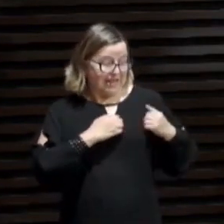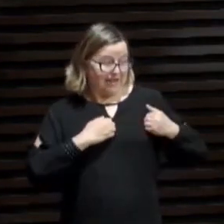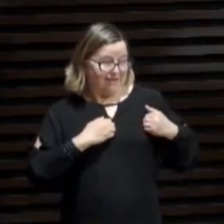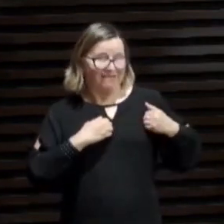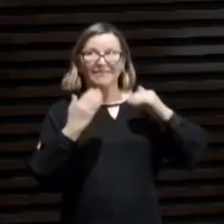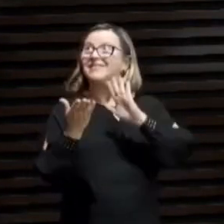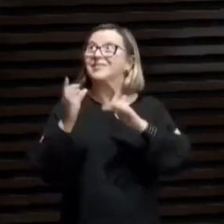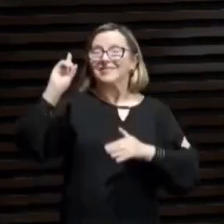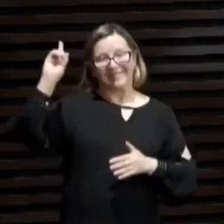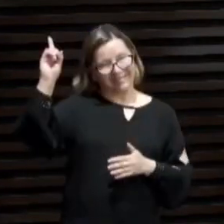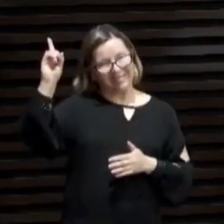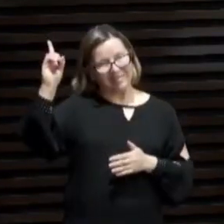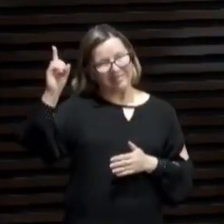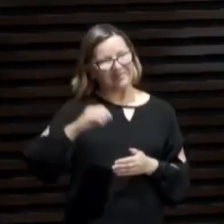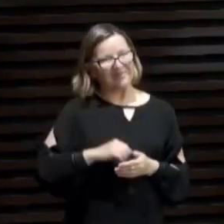Deus.